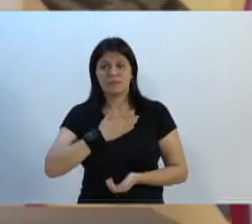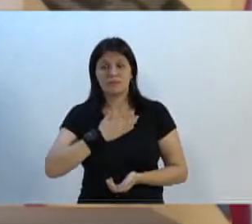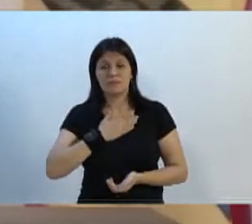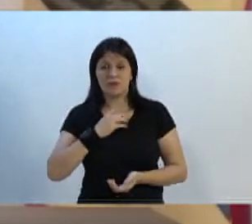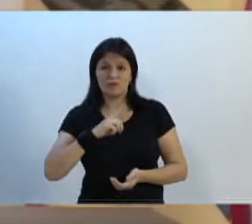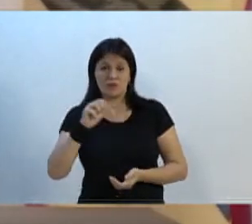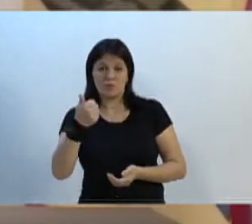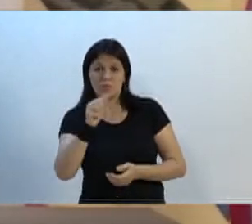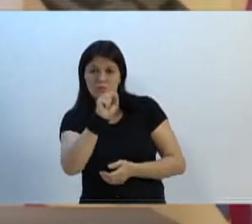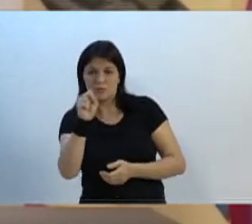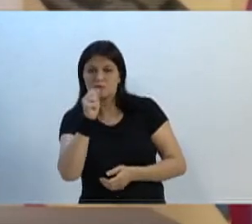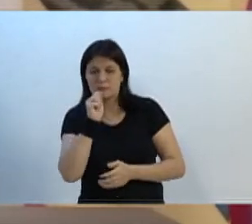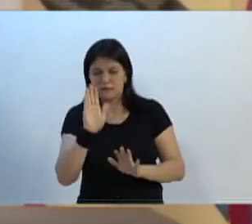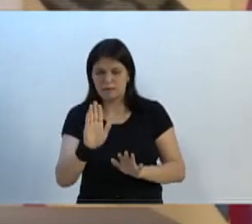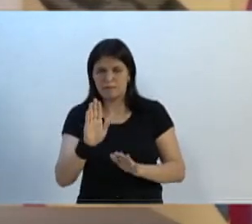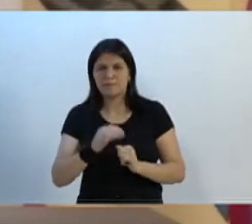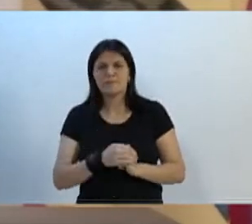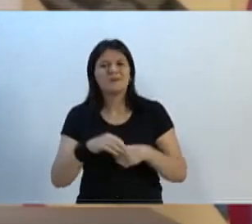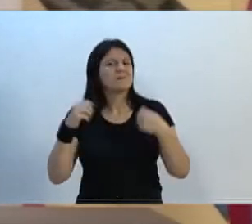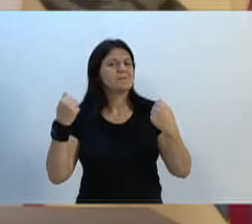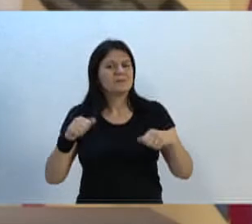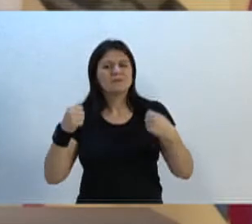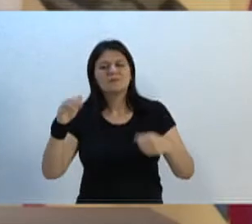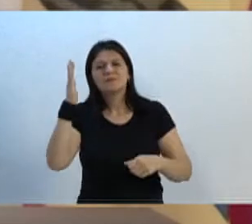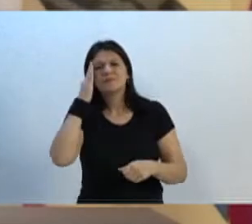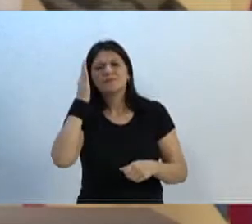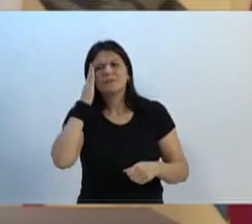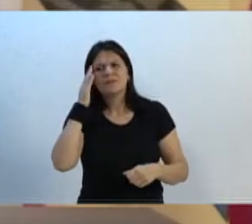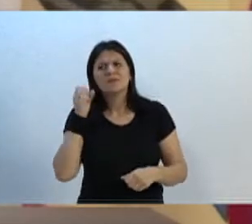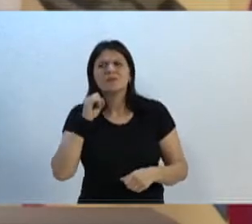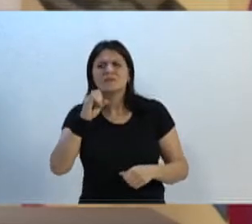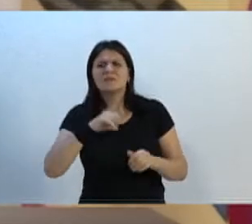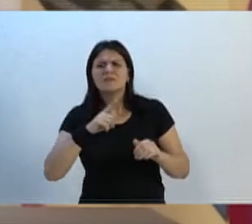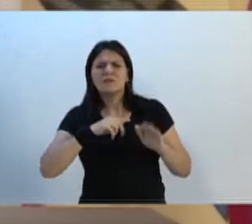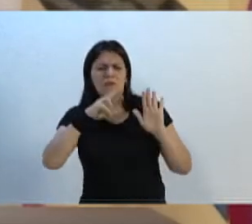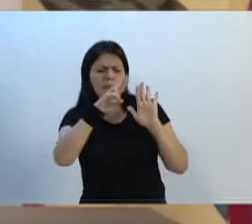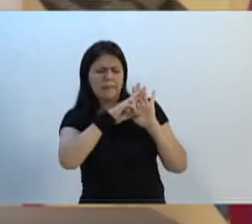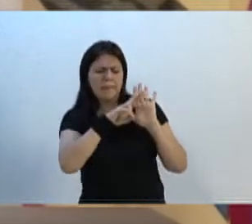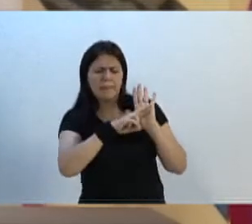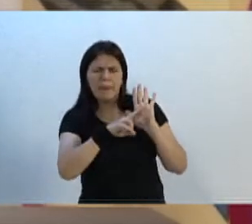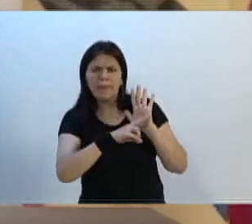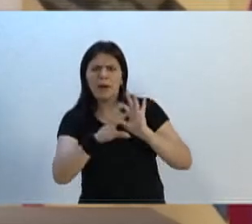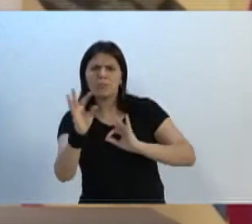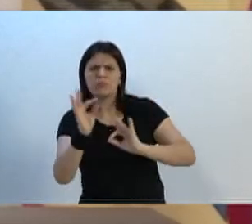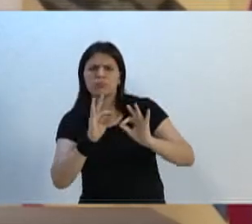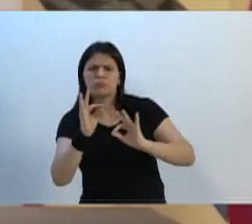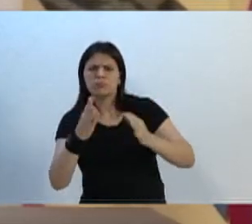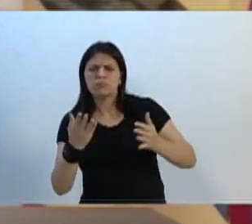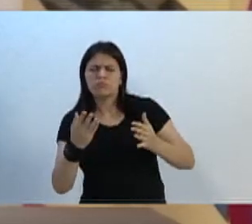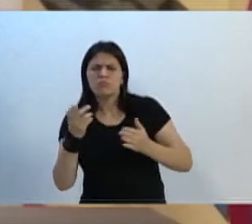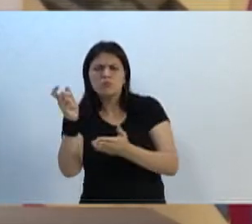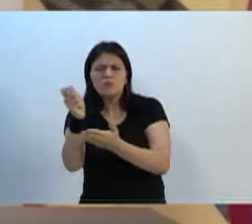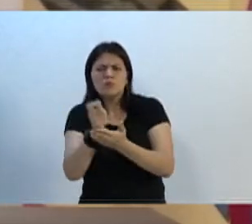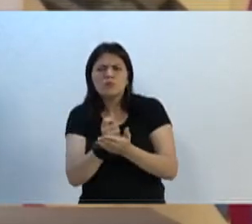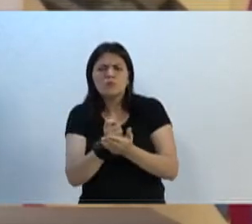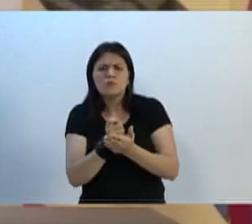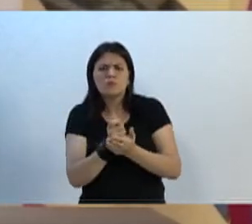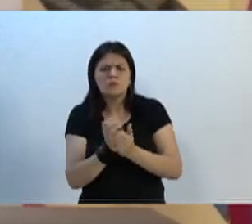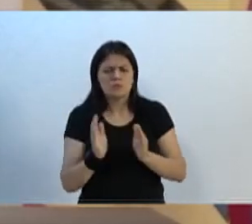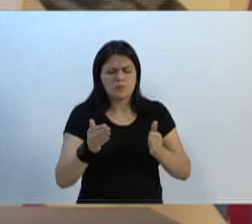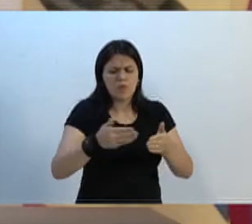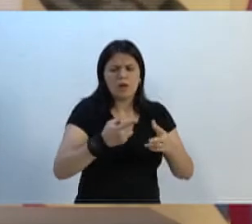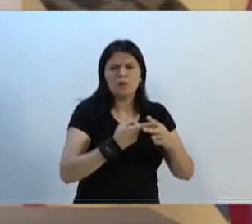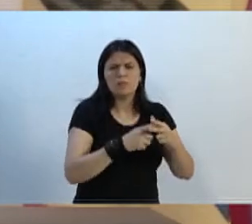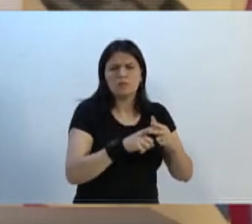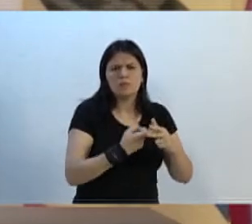segundos é nós precisamos saber se existem critérios definidos para planejamento dos recursos financeiros que são destinados à